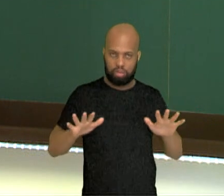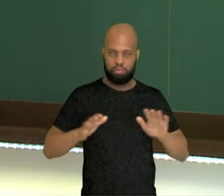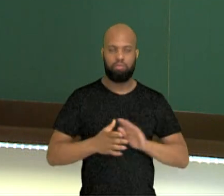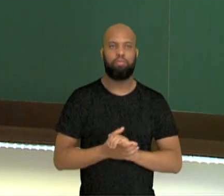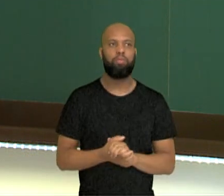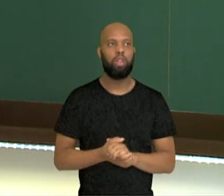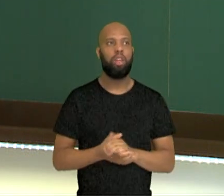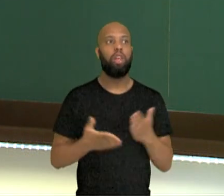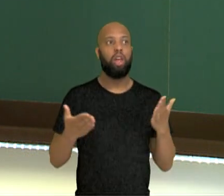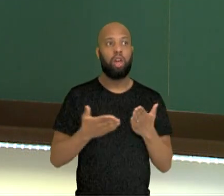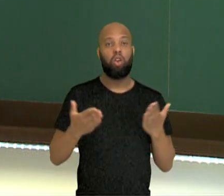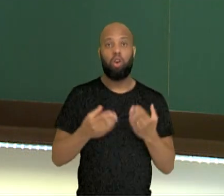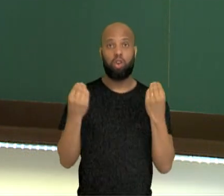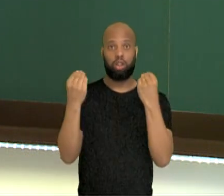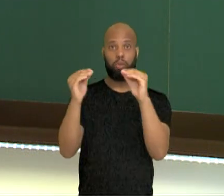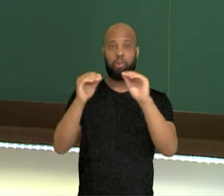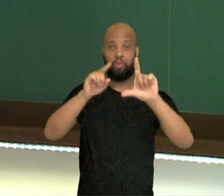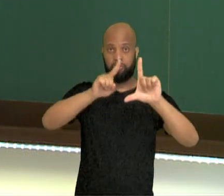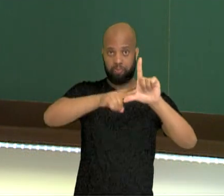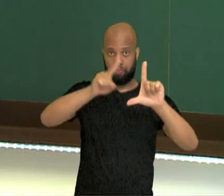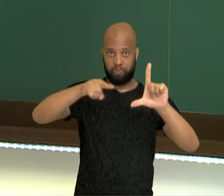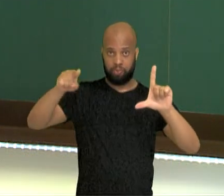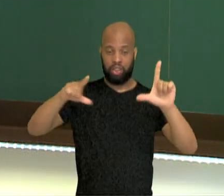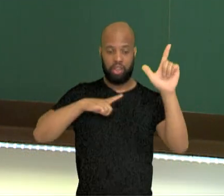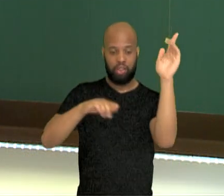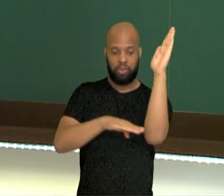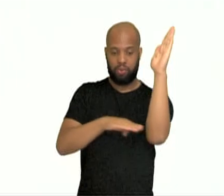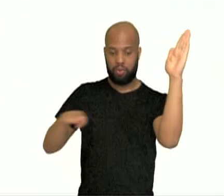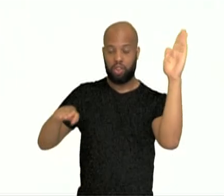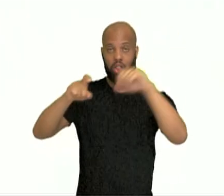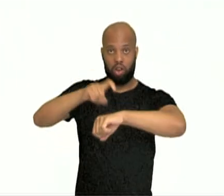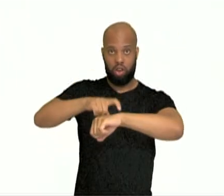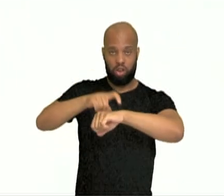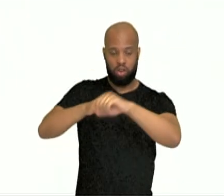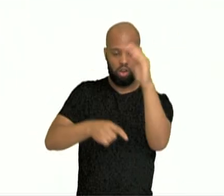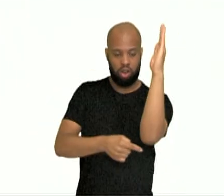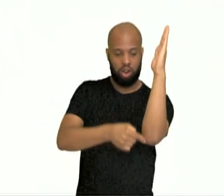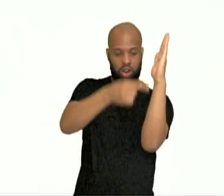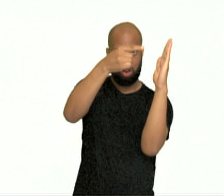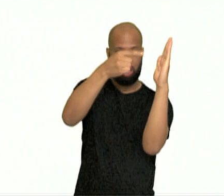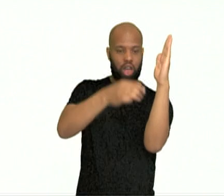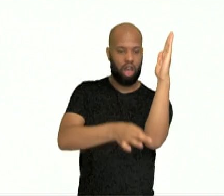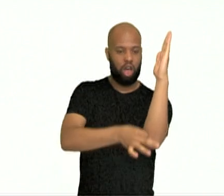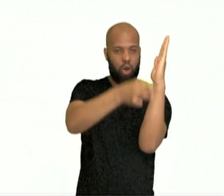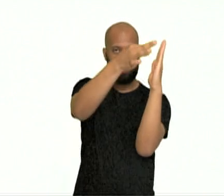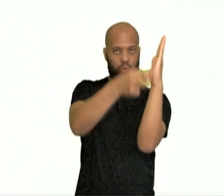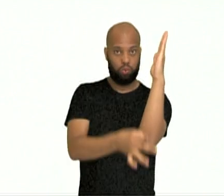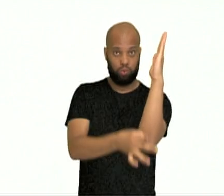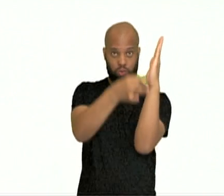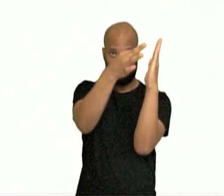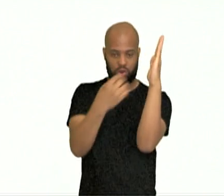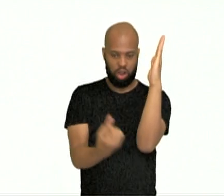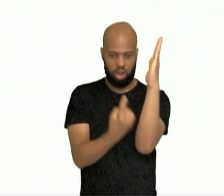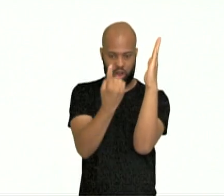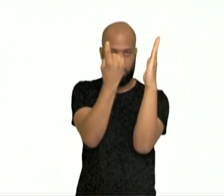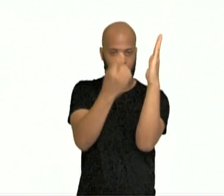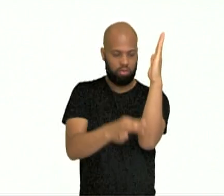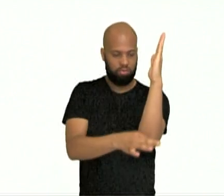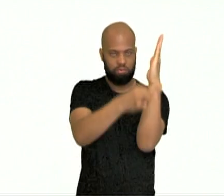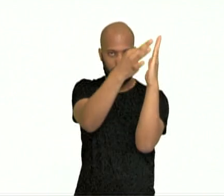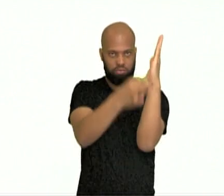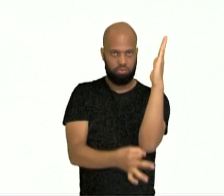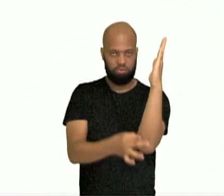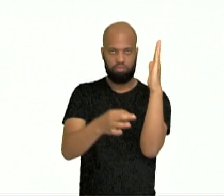Então vamos lá. Aqui eu já representei, né, os dois eixos, né? O eixo X vai representar o tempo e